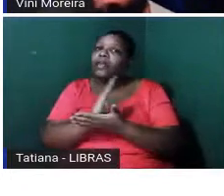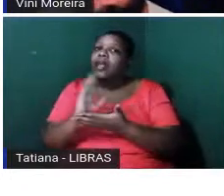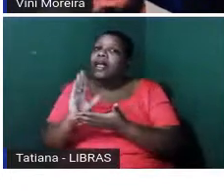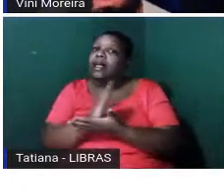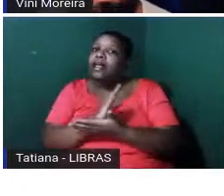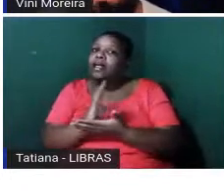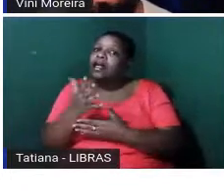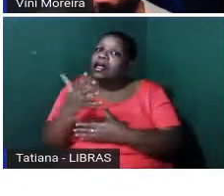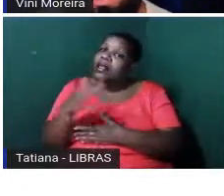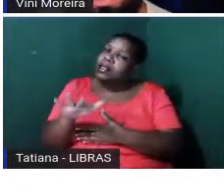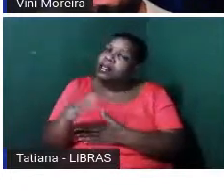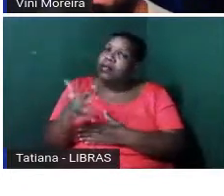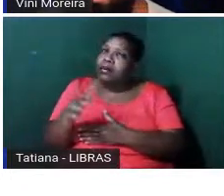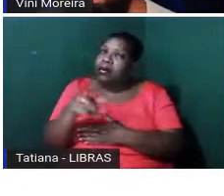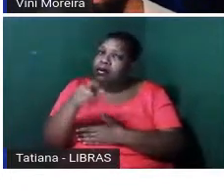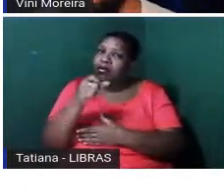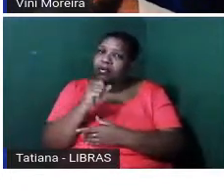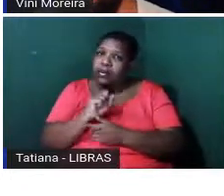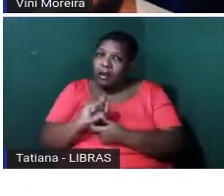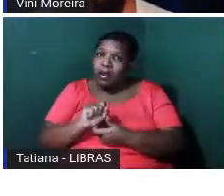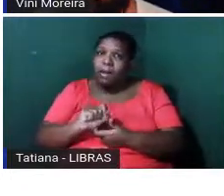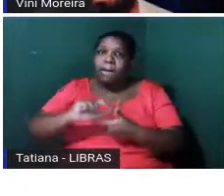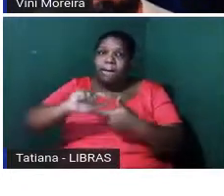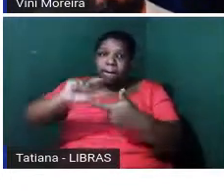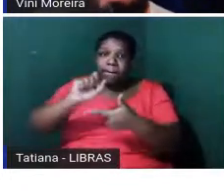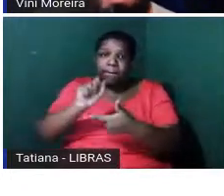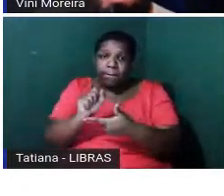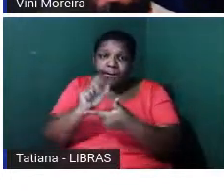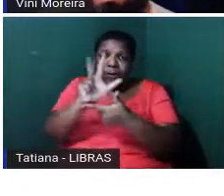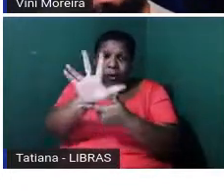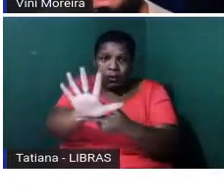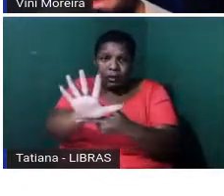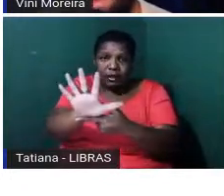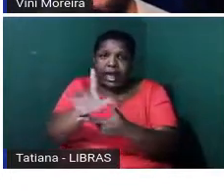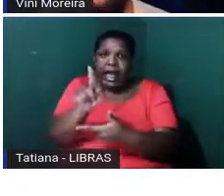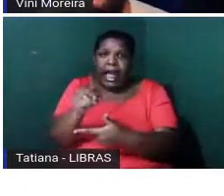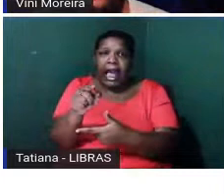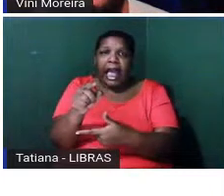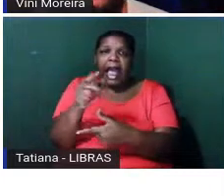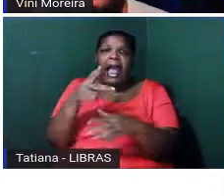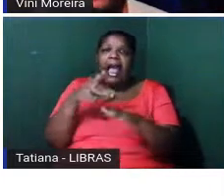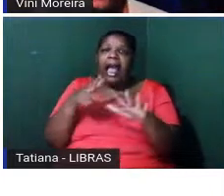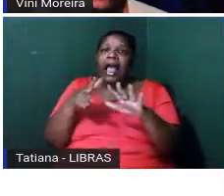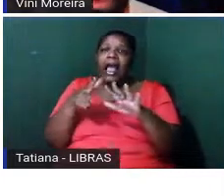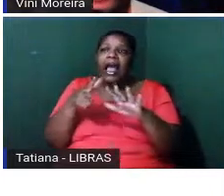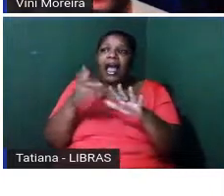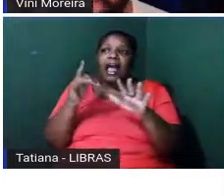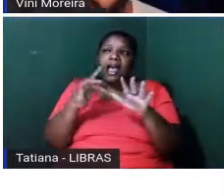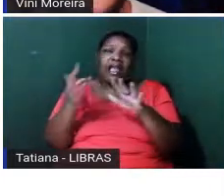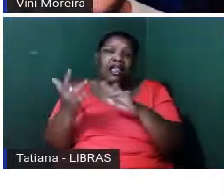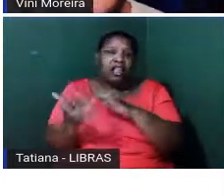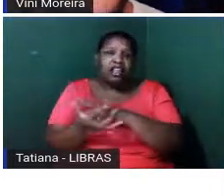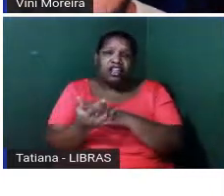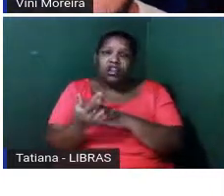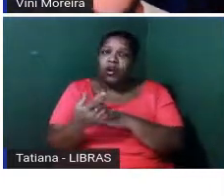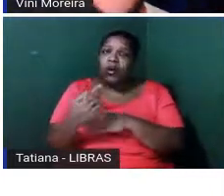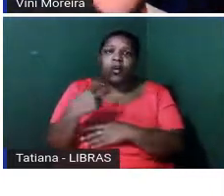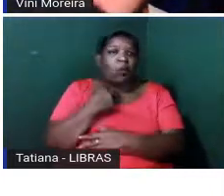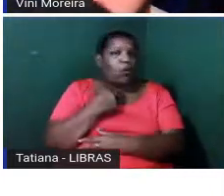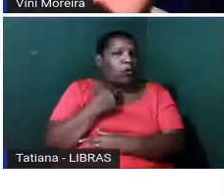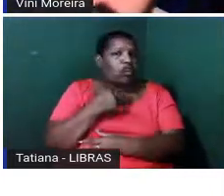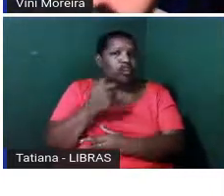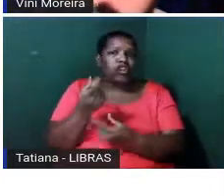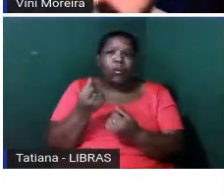dependendo de onde você postar a rede social não te deixa muito monetizar isso